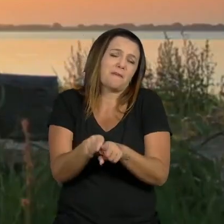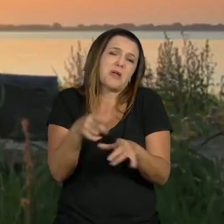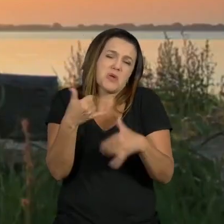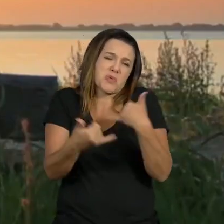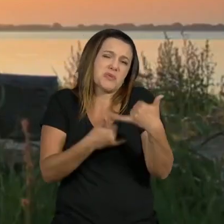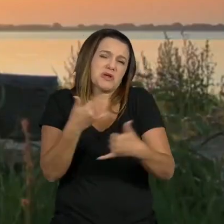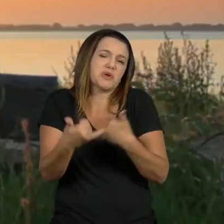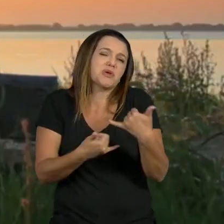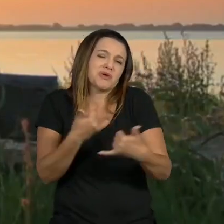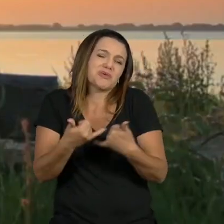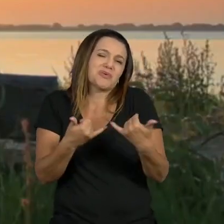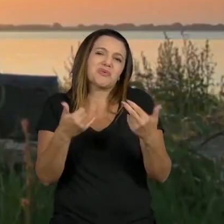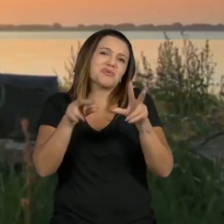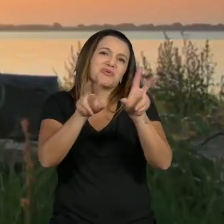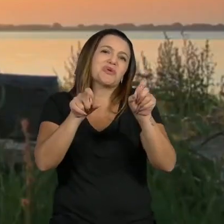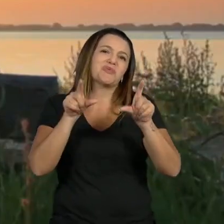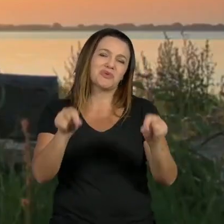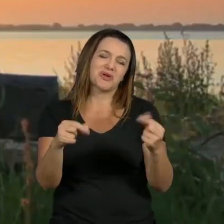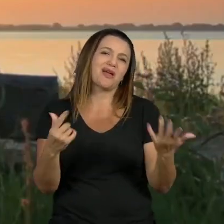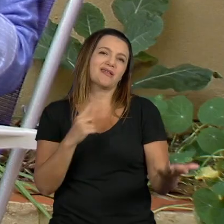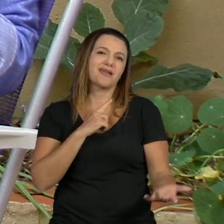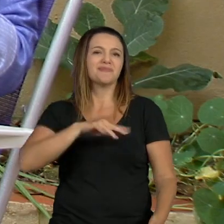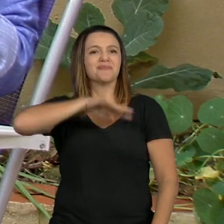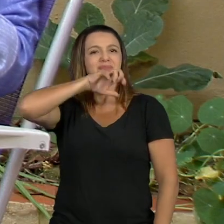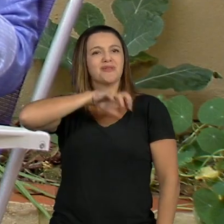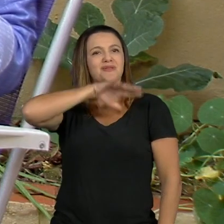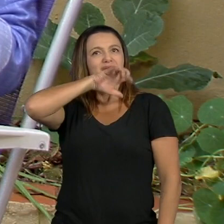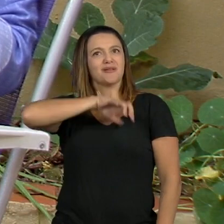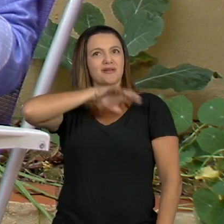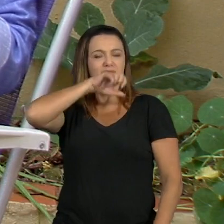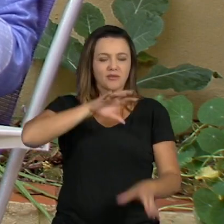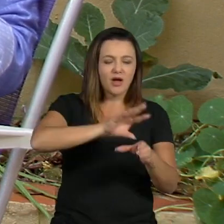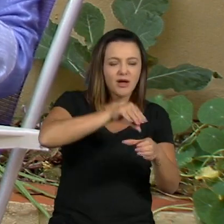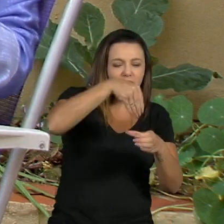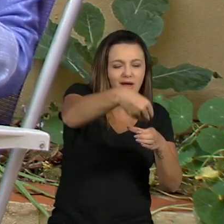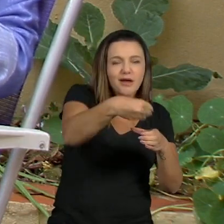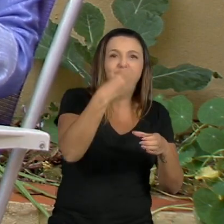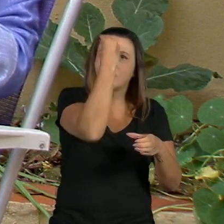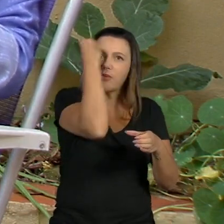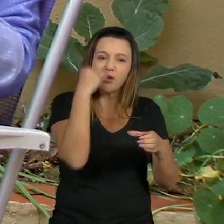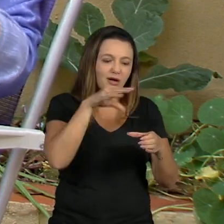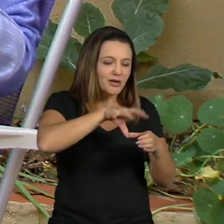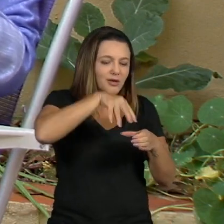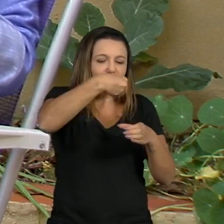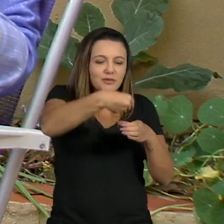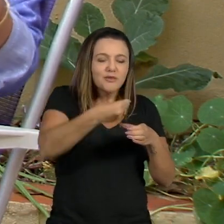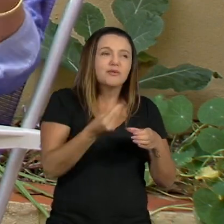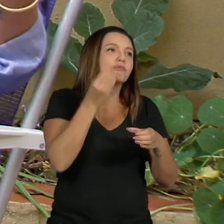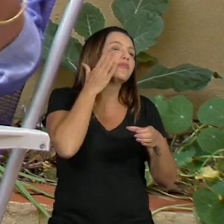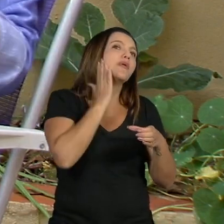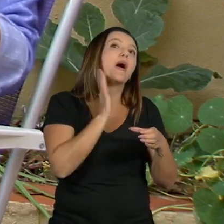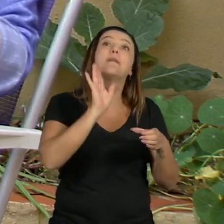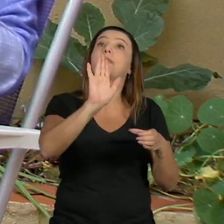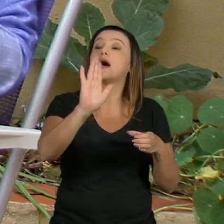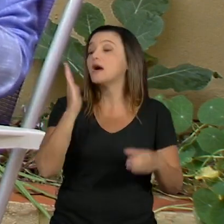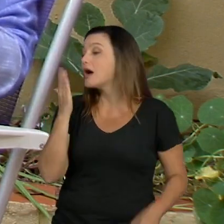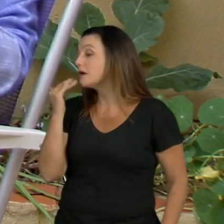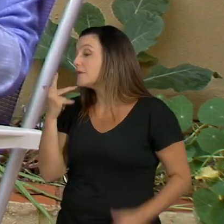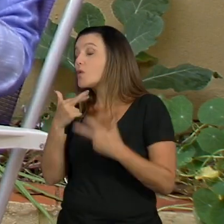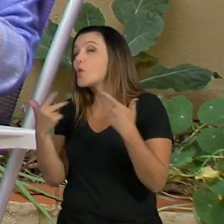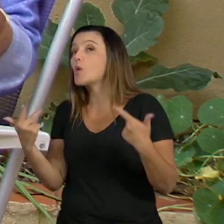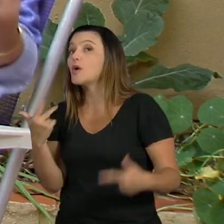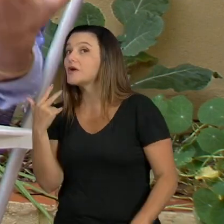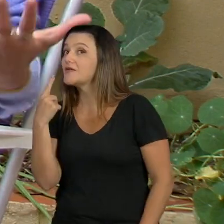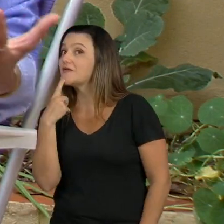de respiração, de consumir antioxidantes, não que vem dentro dos potinhos cosméticos, mas os alimentos de cores vermelhas,